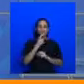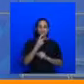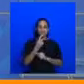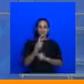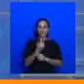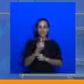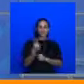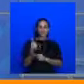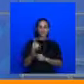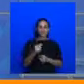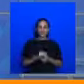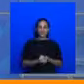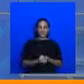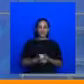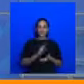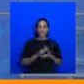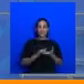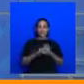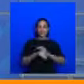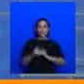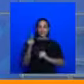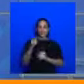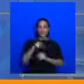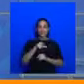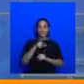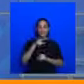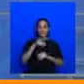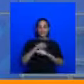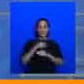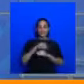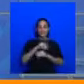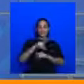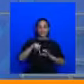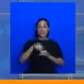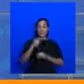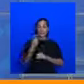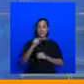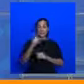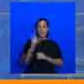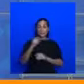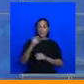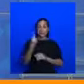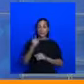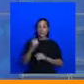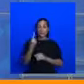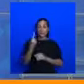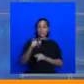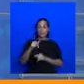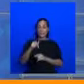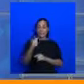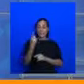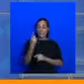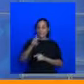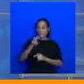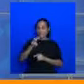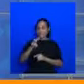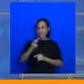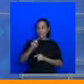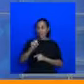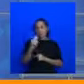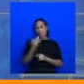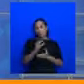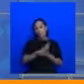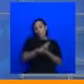Vermelha, 21. Na Lotomania você concorre a prêmios para acertos de 20, 19, 18, 17, 16, 15